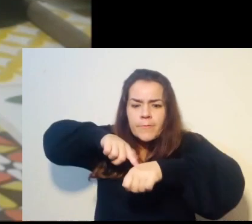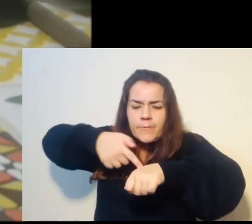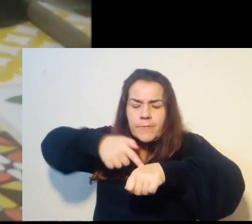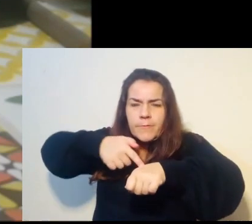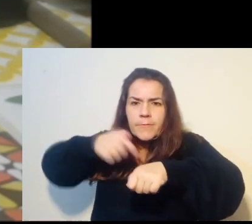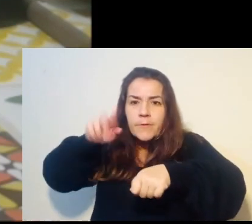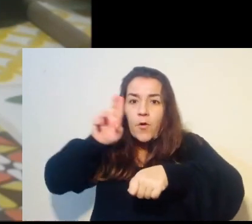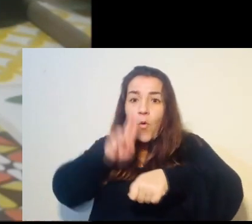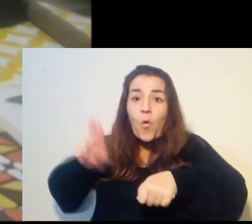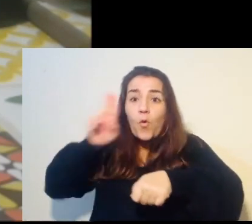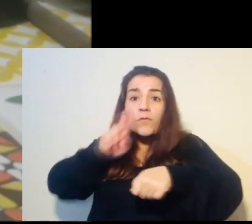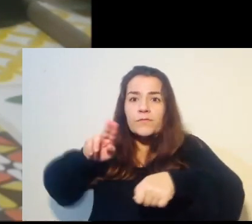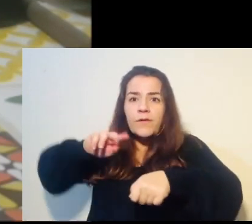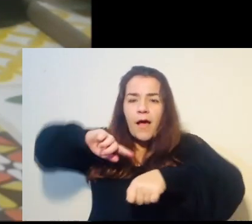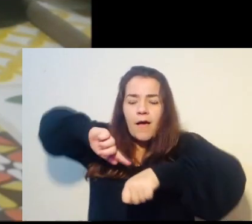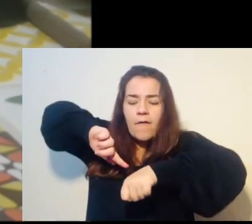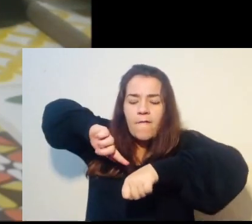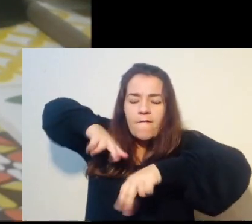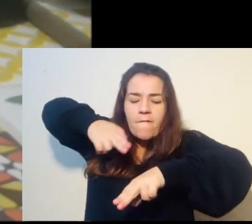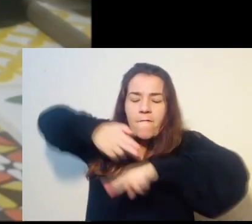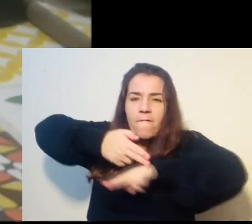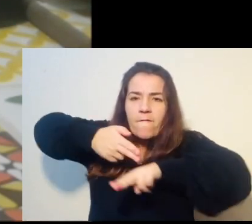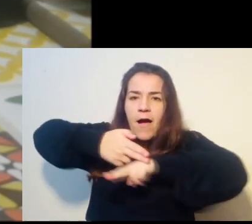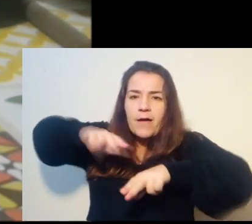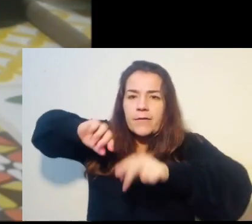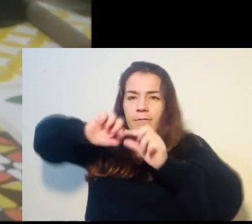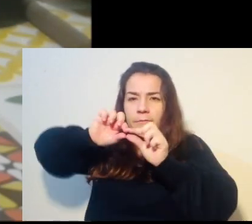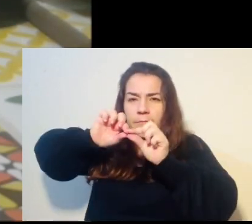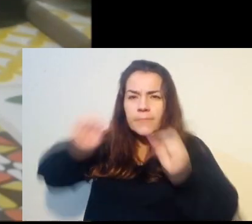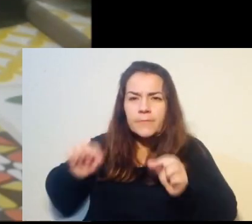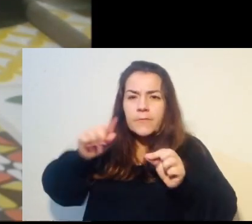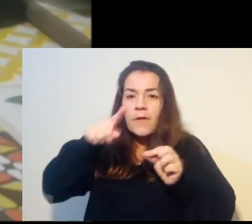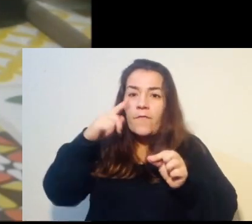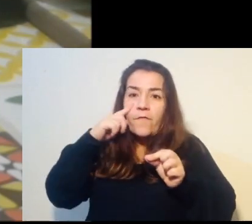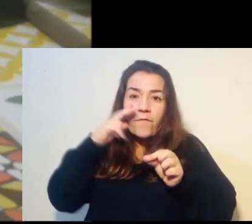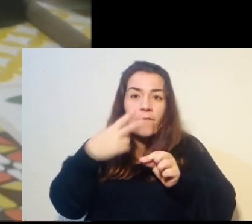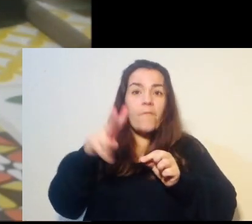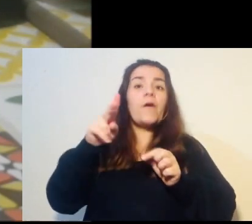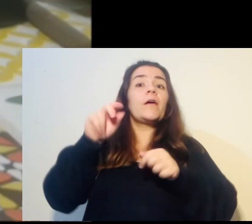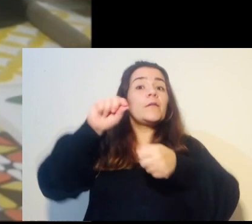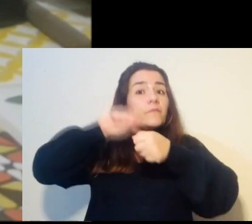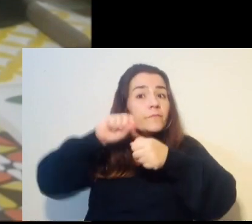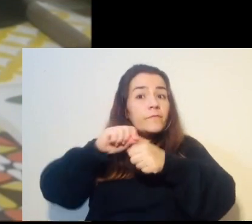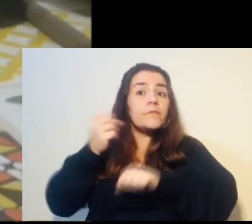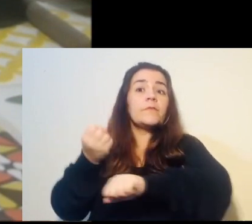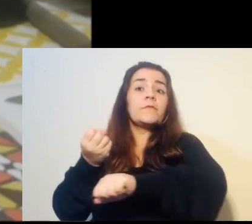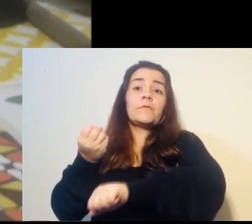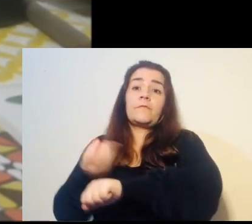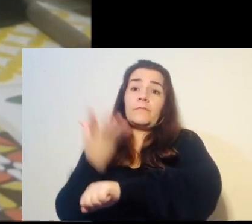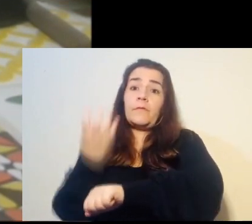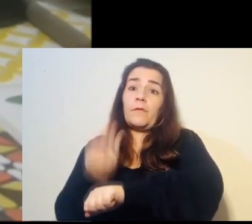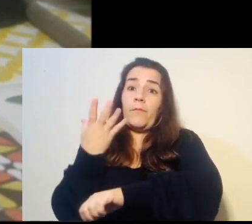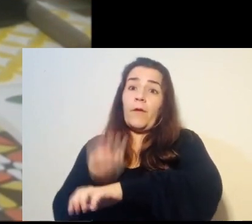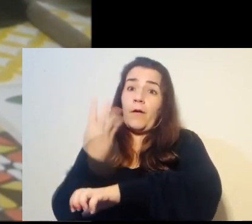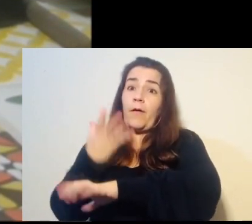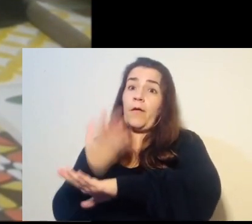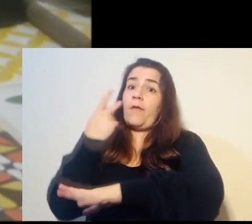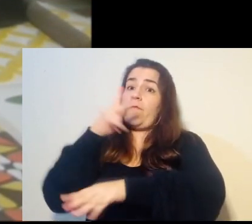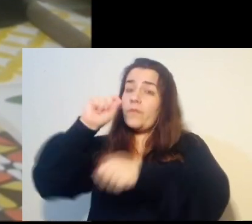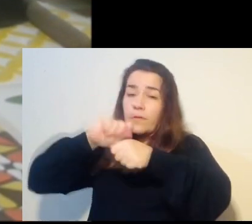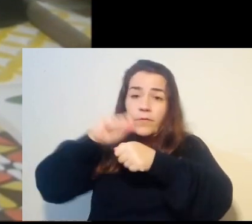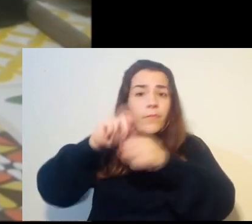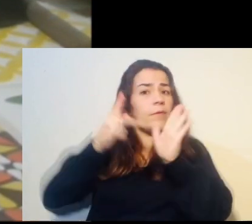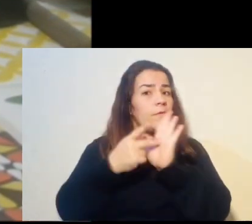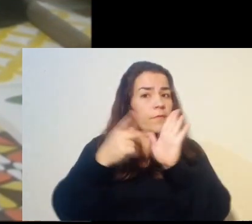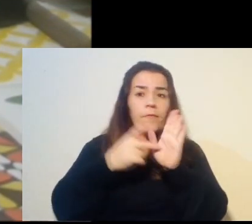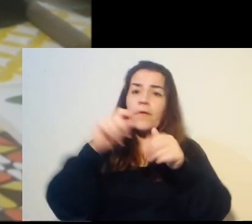marcação, vem. Vocês estão vendo que o negócio é bem rústico, bem artesanal, feito em casa com materiais que a gente tem.